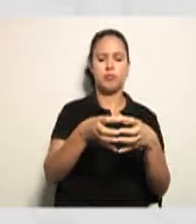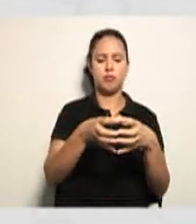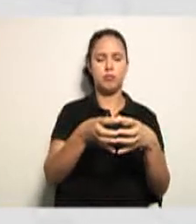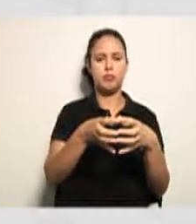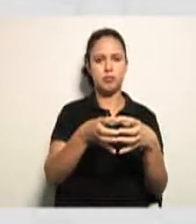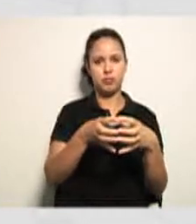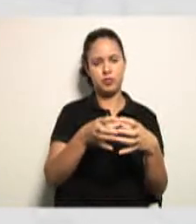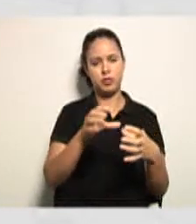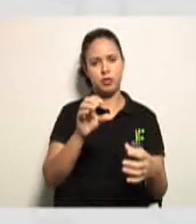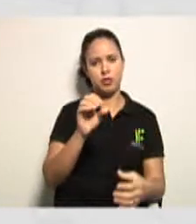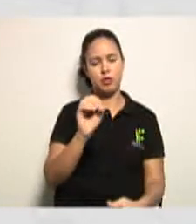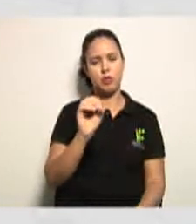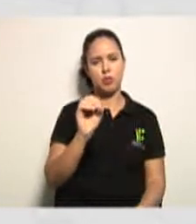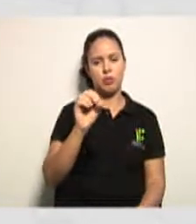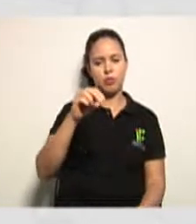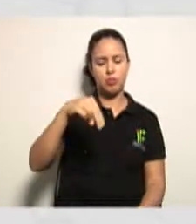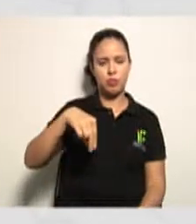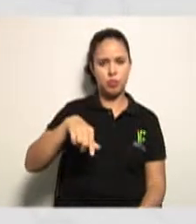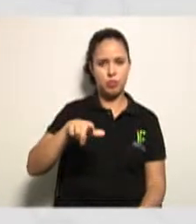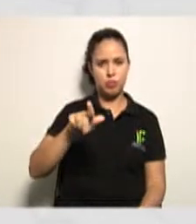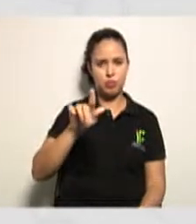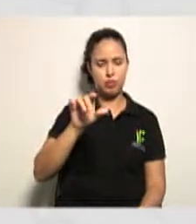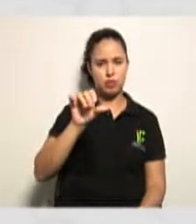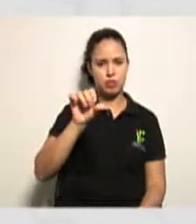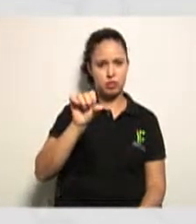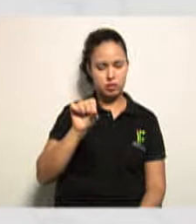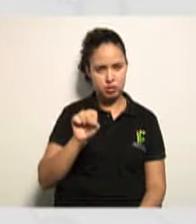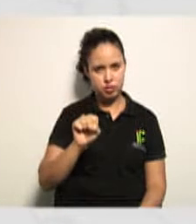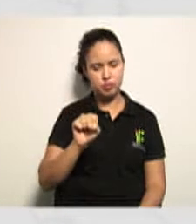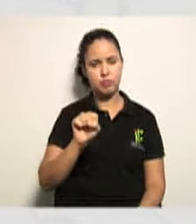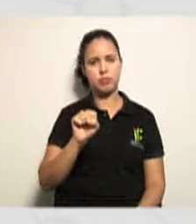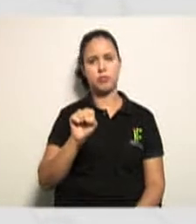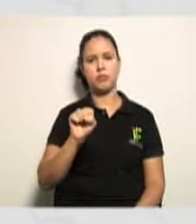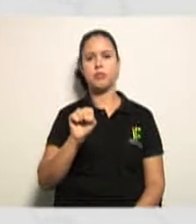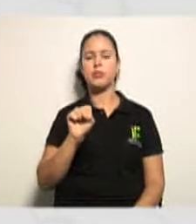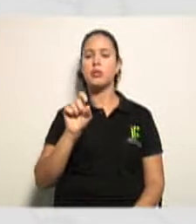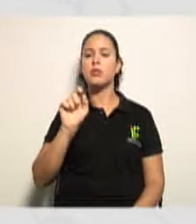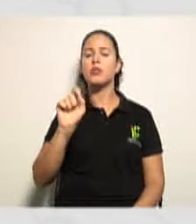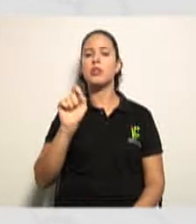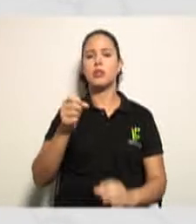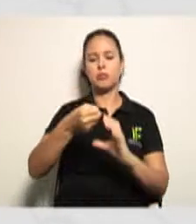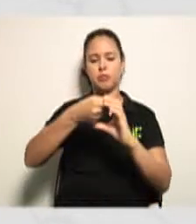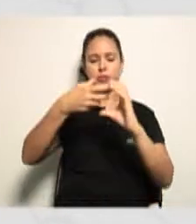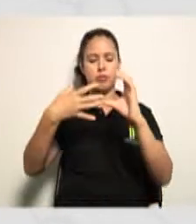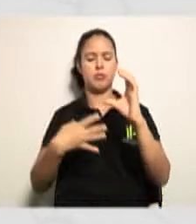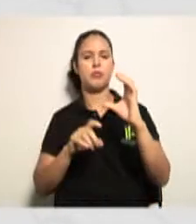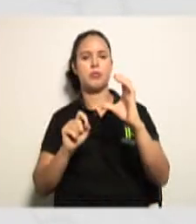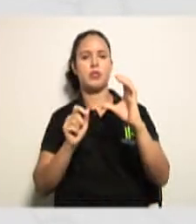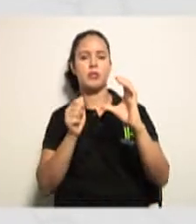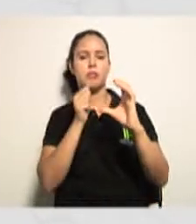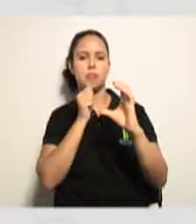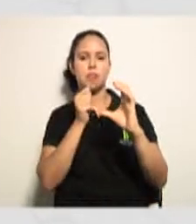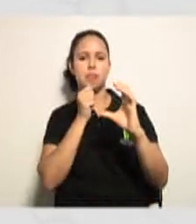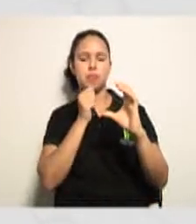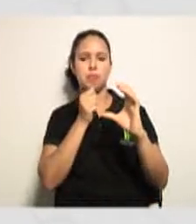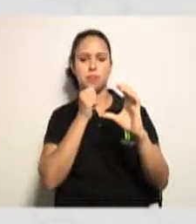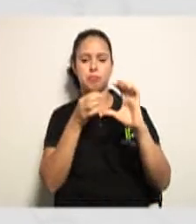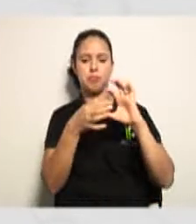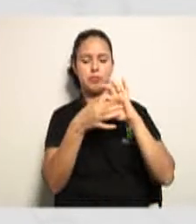organizada. E elas caracterizam por não fazer parte do governo ou por não ter fins